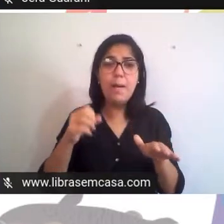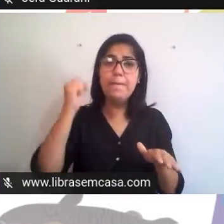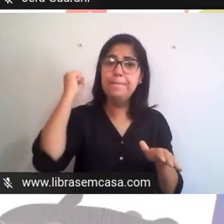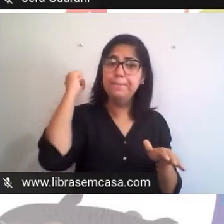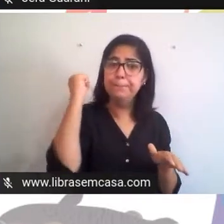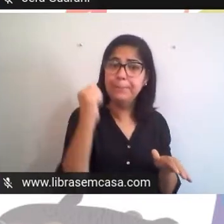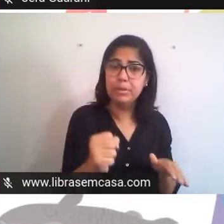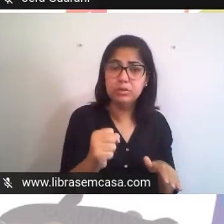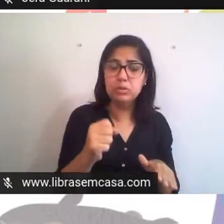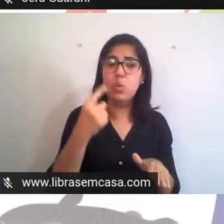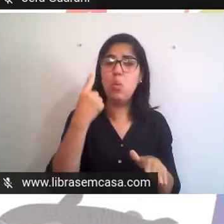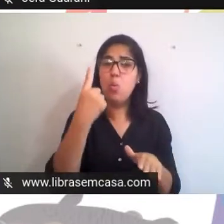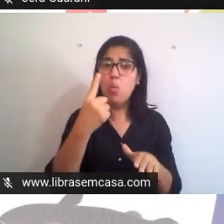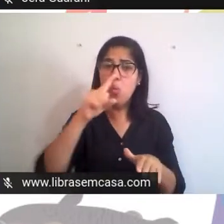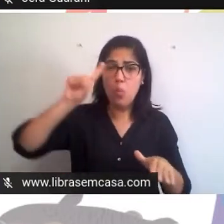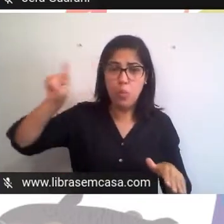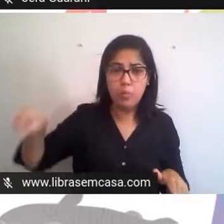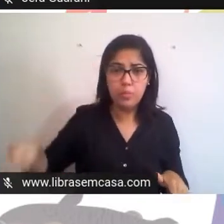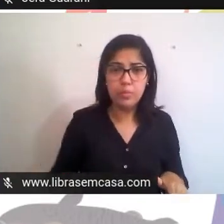1.500.000 pessoas.